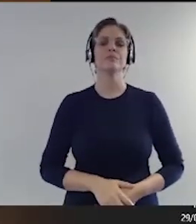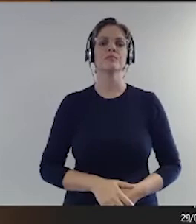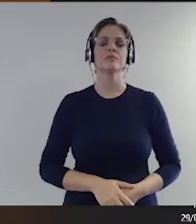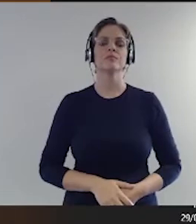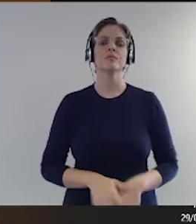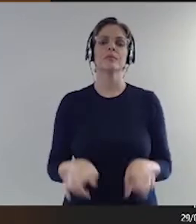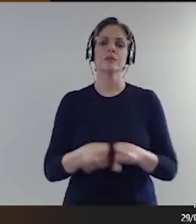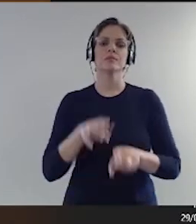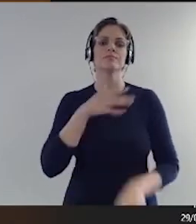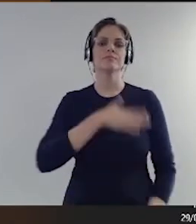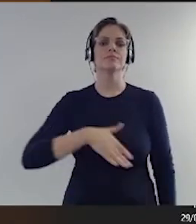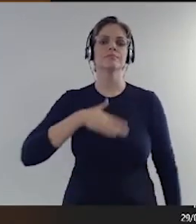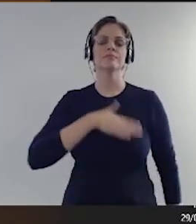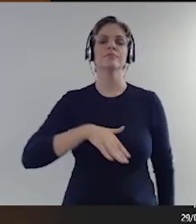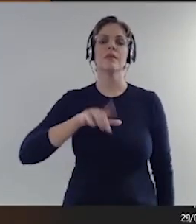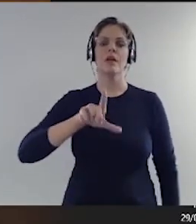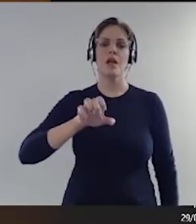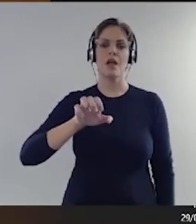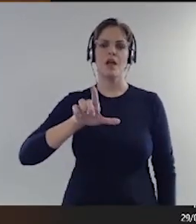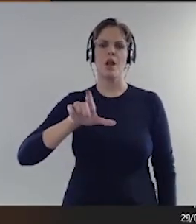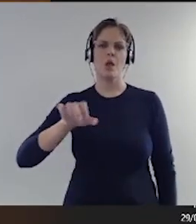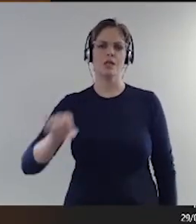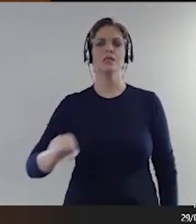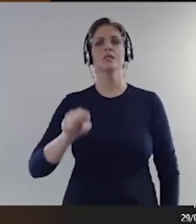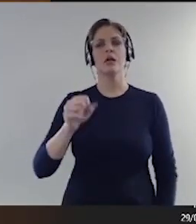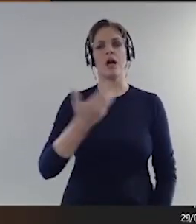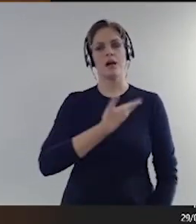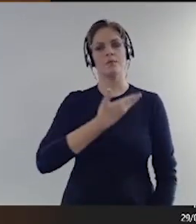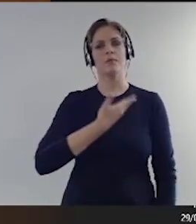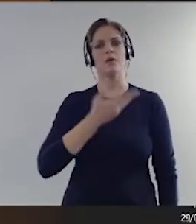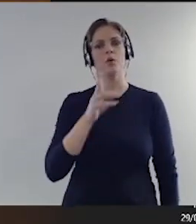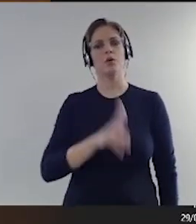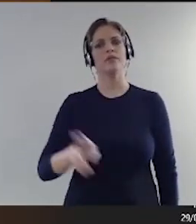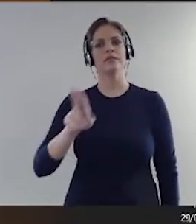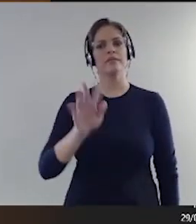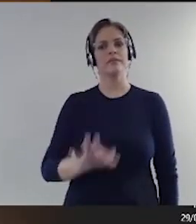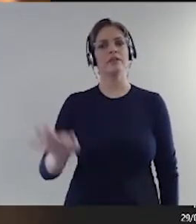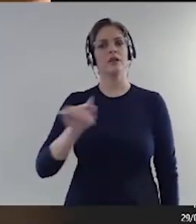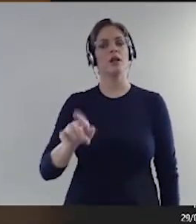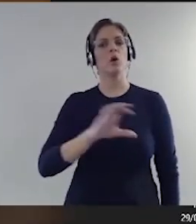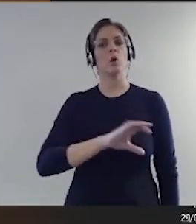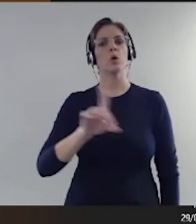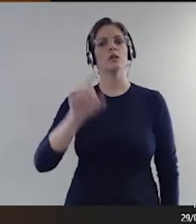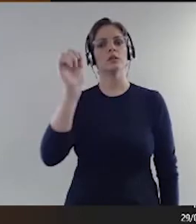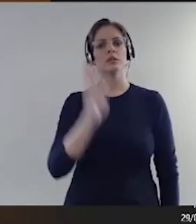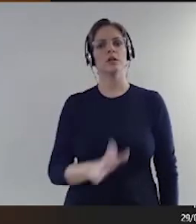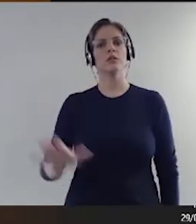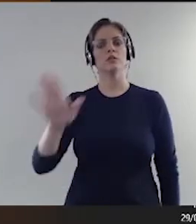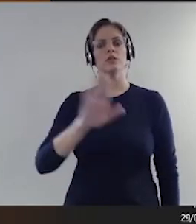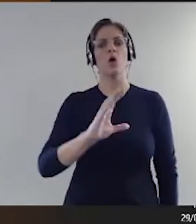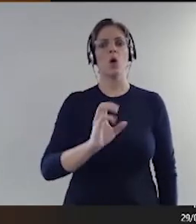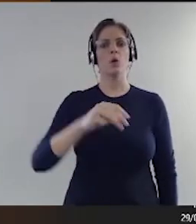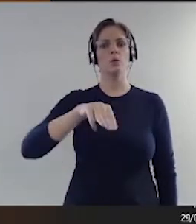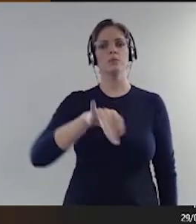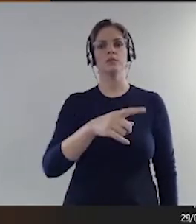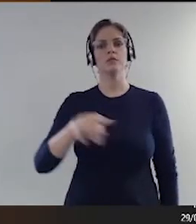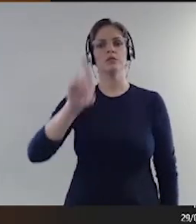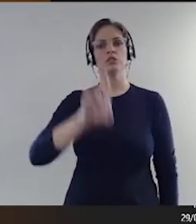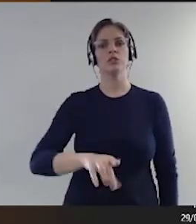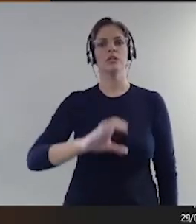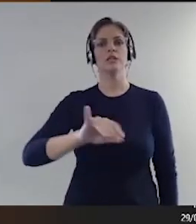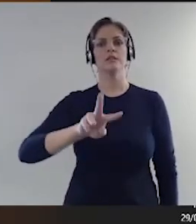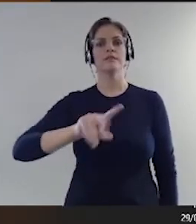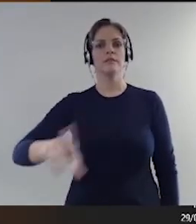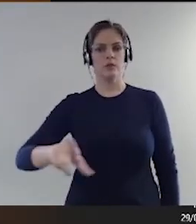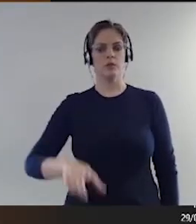enorme professor Heroto Scortiano Júnior, meu amigo de Universidade Federal, coordenador nacional da Comissão de Direito